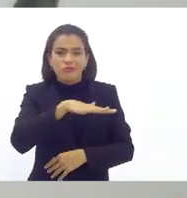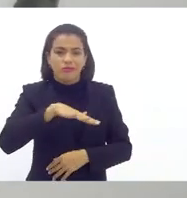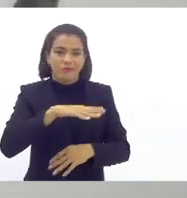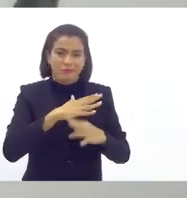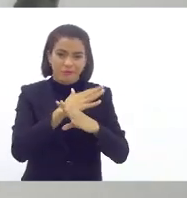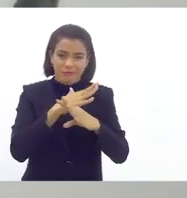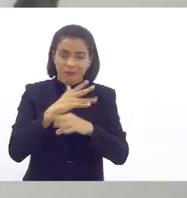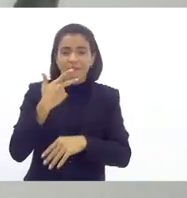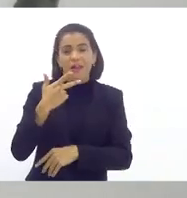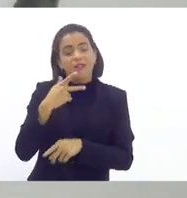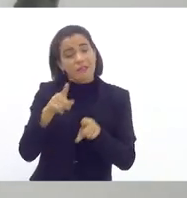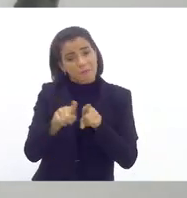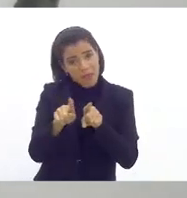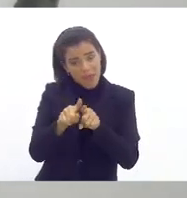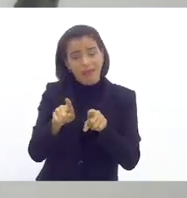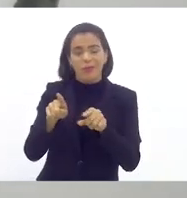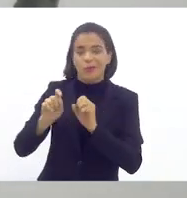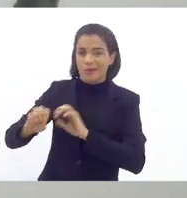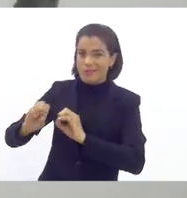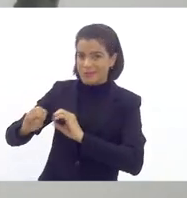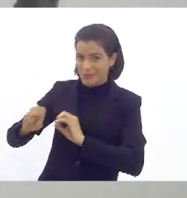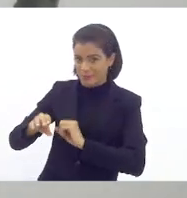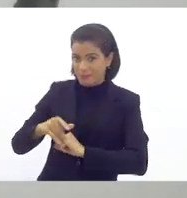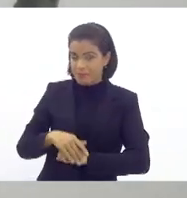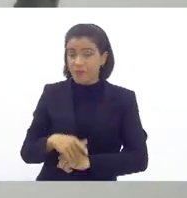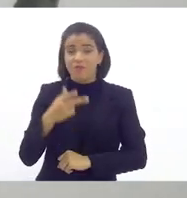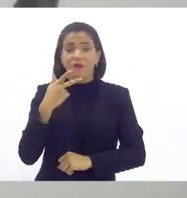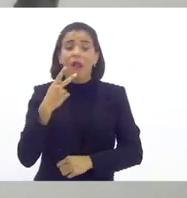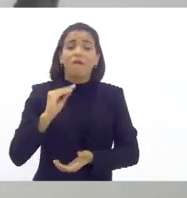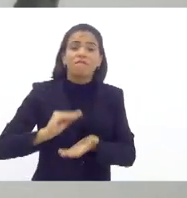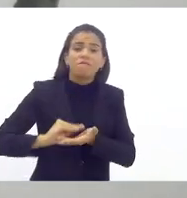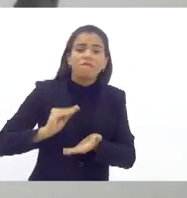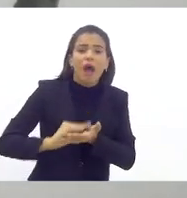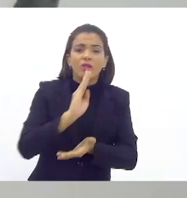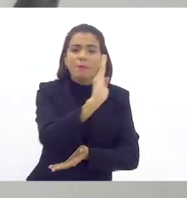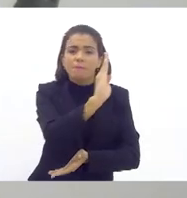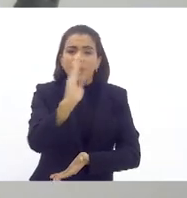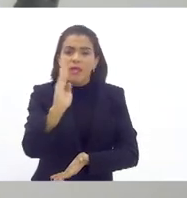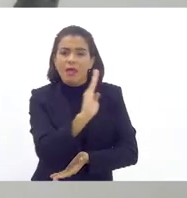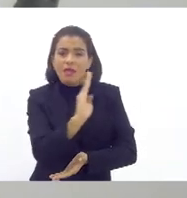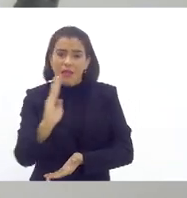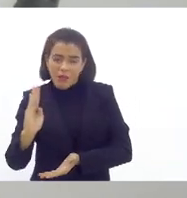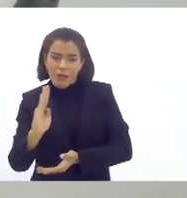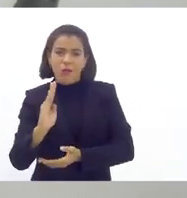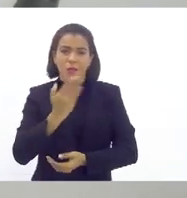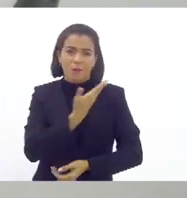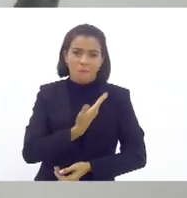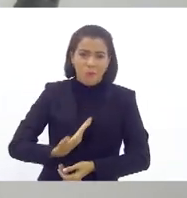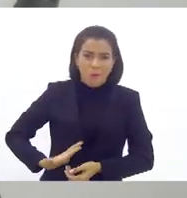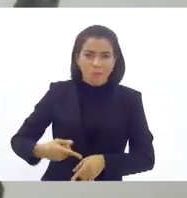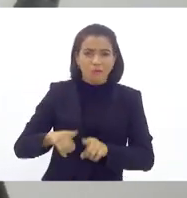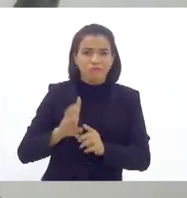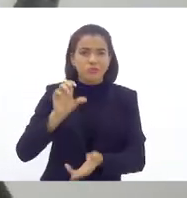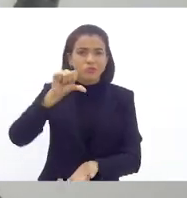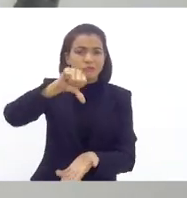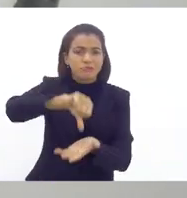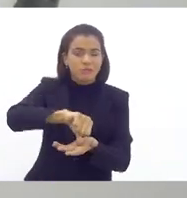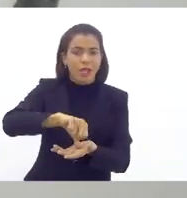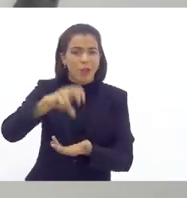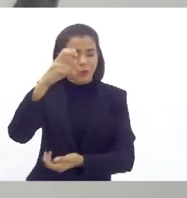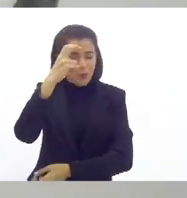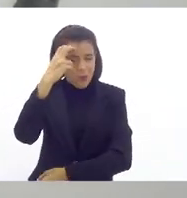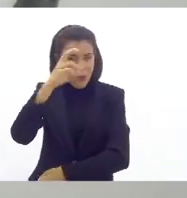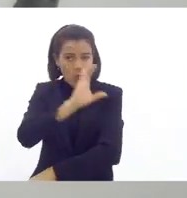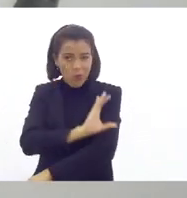a gente também está falando de educação. Quando a gente fala da ausência de bibliotecas públicas, de centros culturais, dos R$